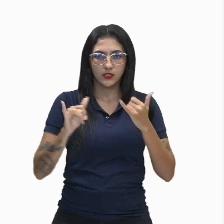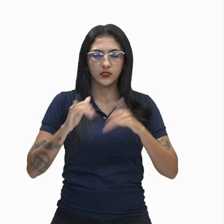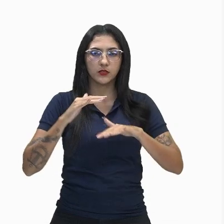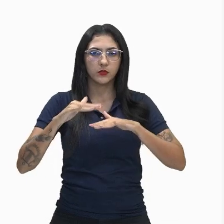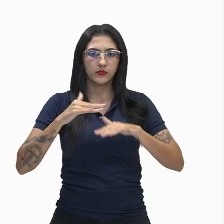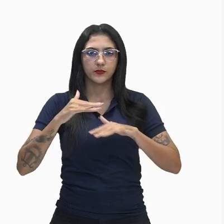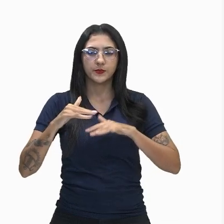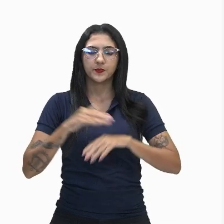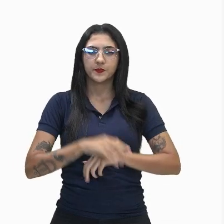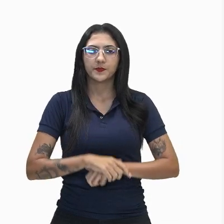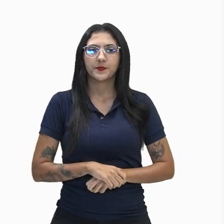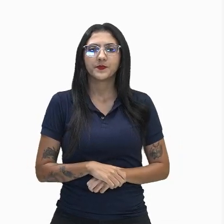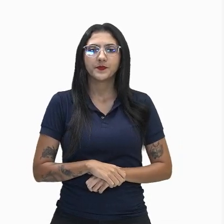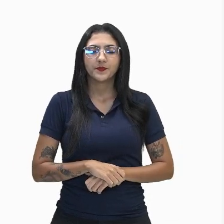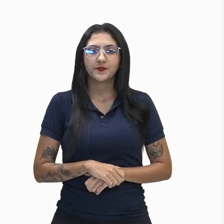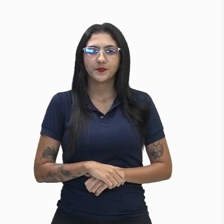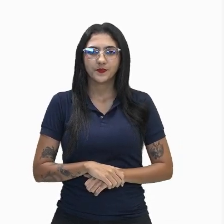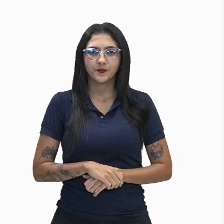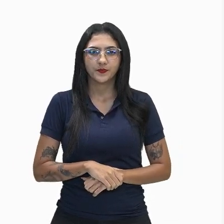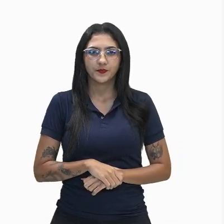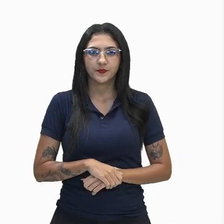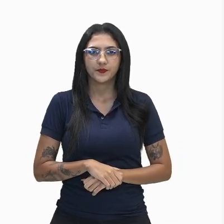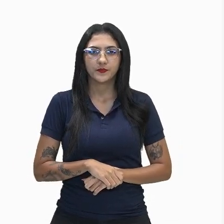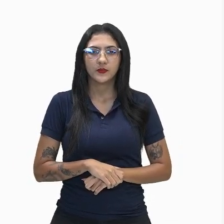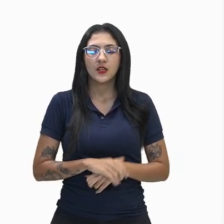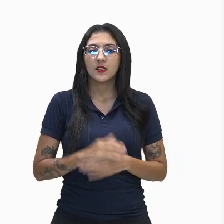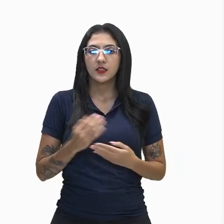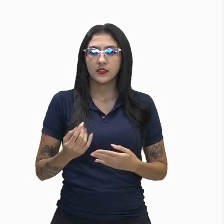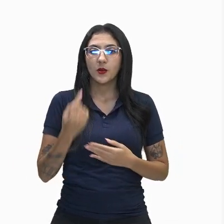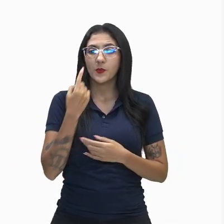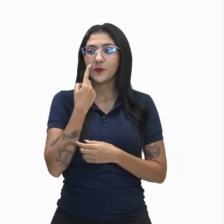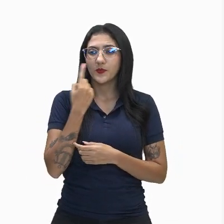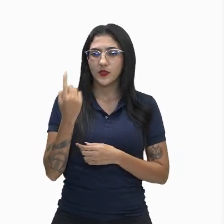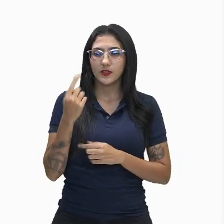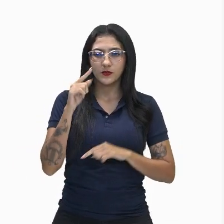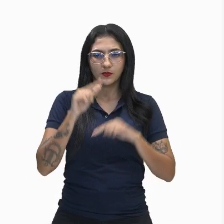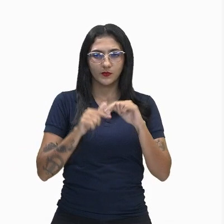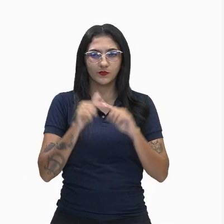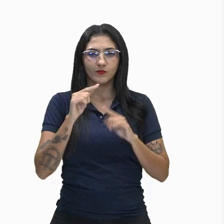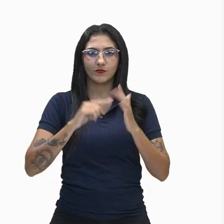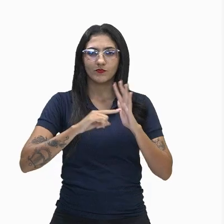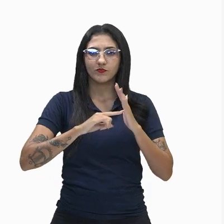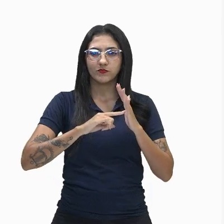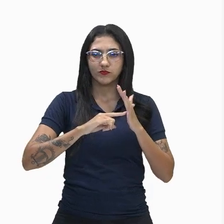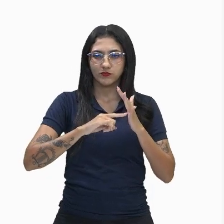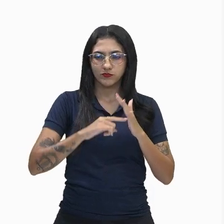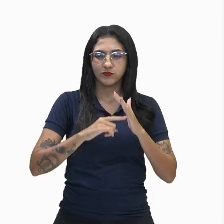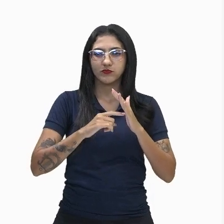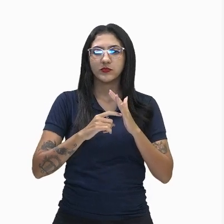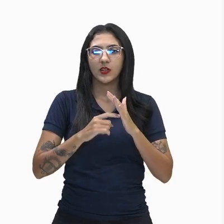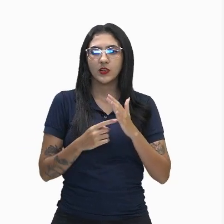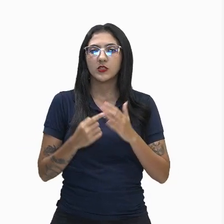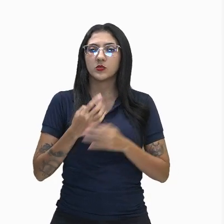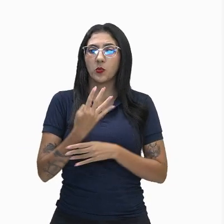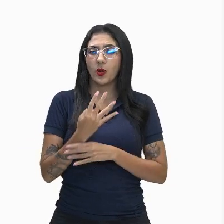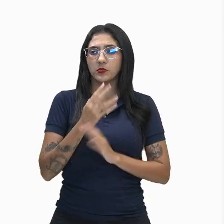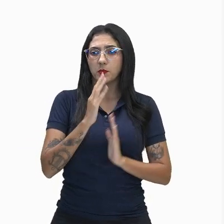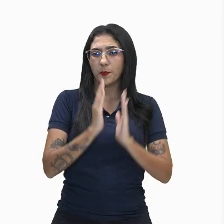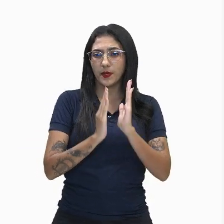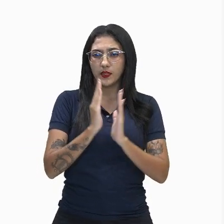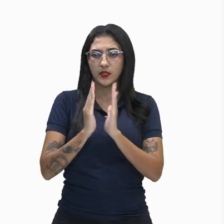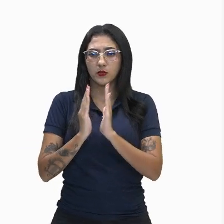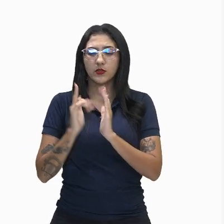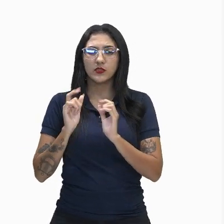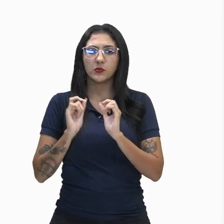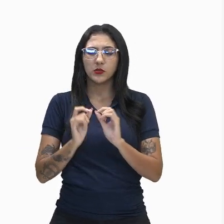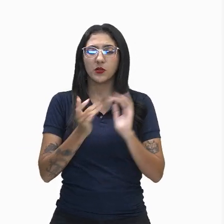veículo, certo? Bem, esse motor de combustão histórica, esse motor de combustão interna, ele tem um